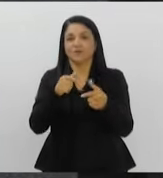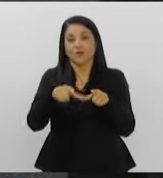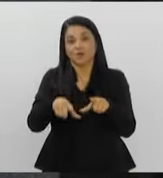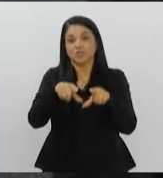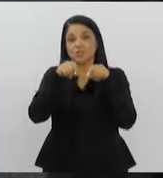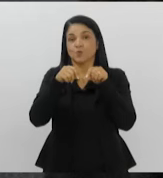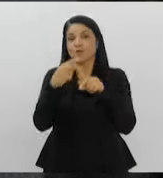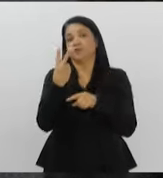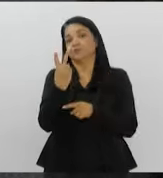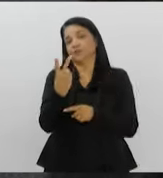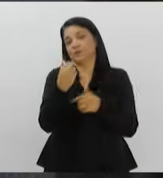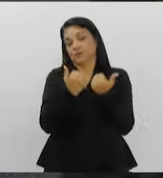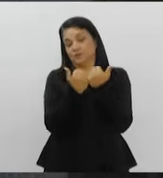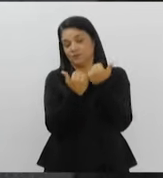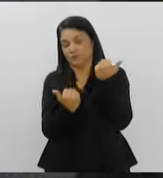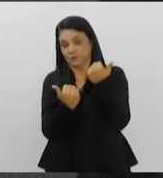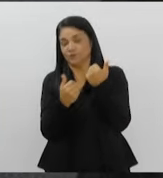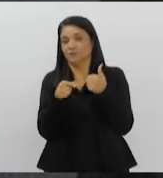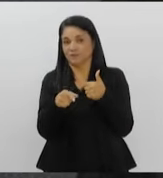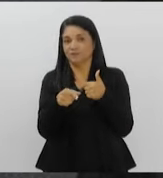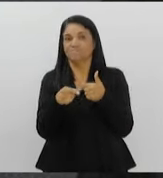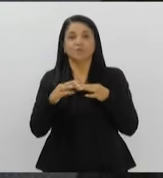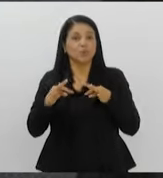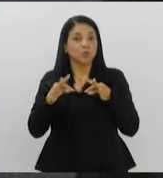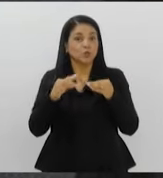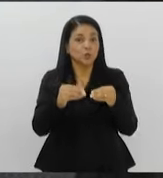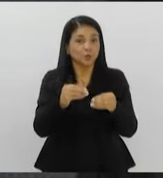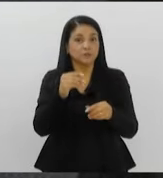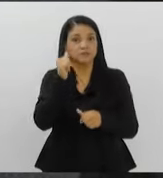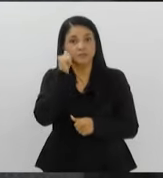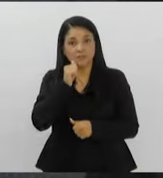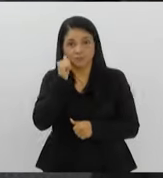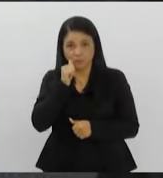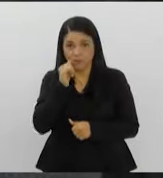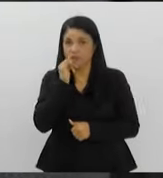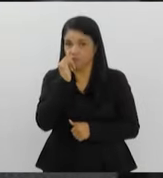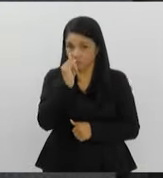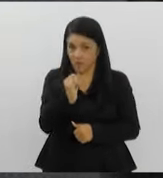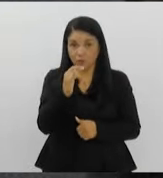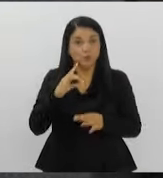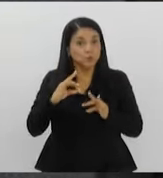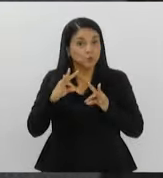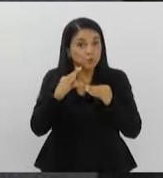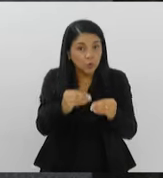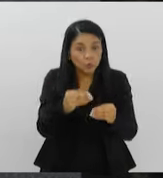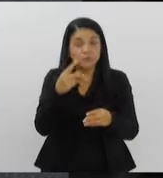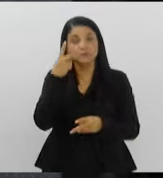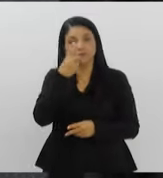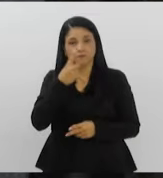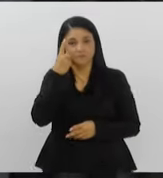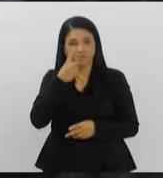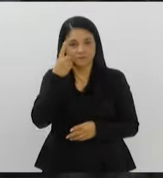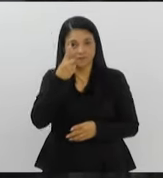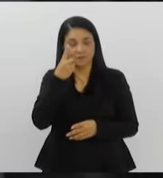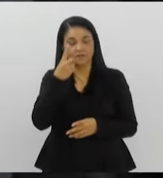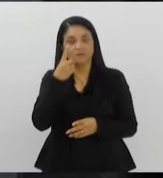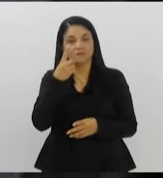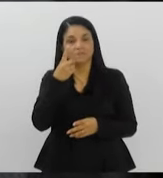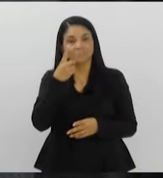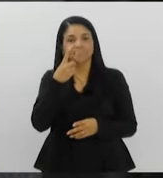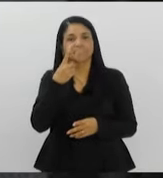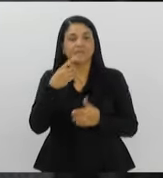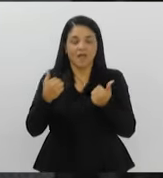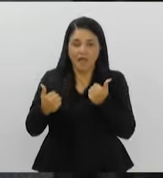as nossas adjuntas, mas já digo que todas as mulheres, todas as deputadas desta casa serão